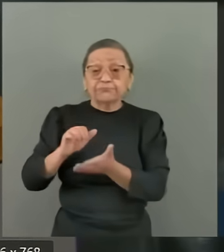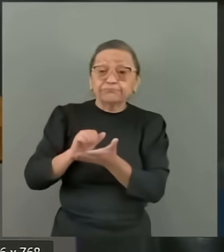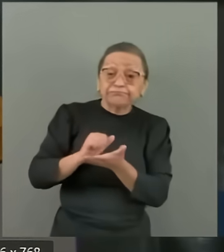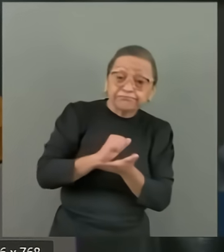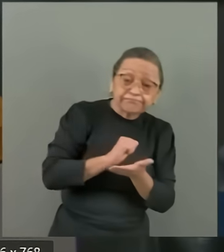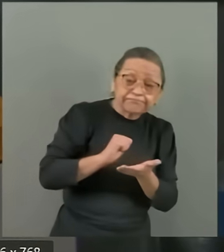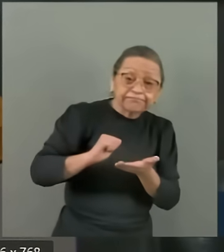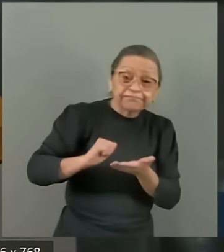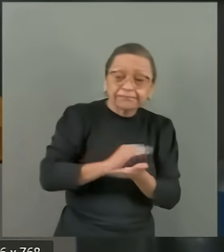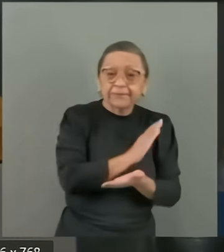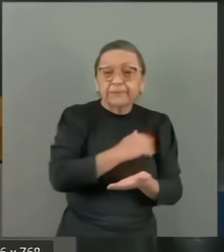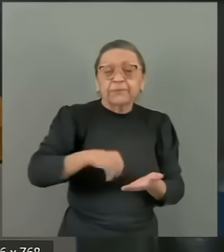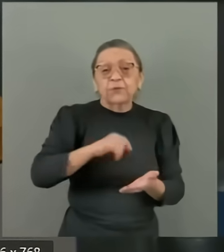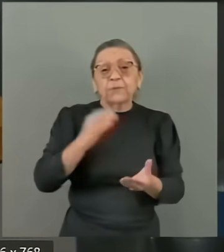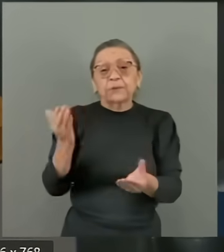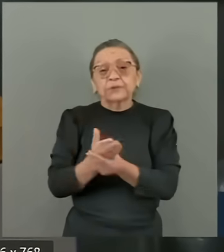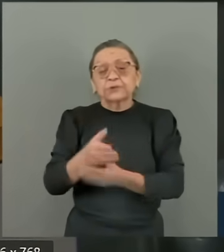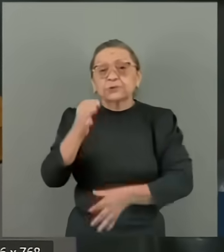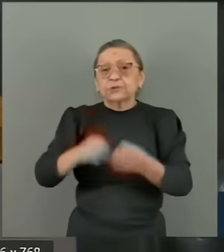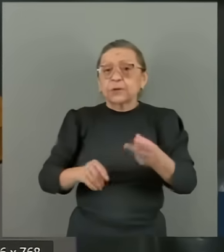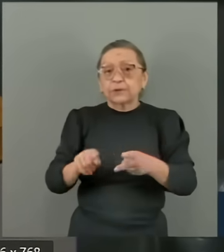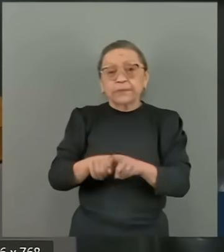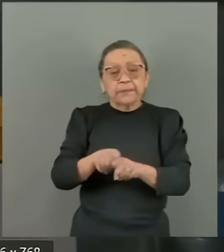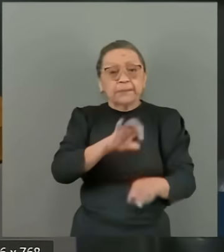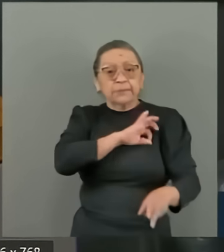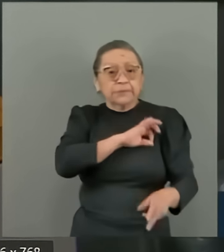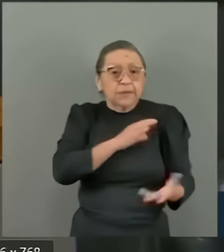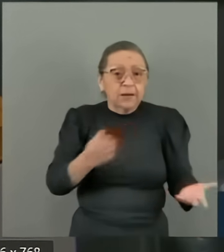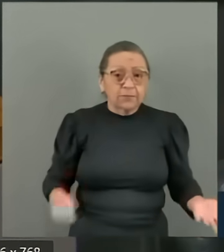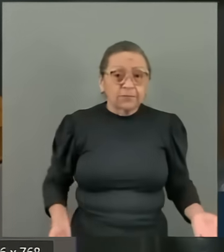ação judicial e policial.